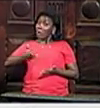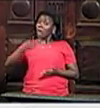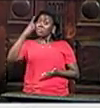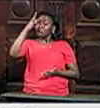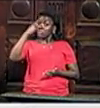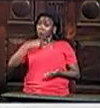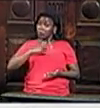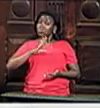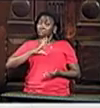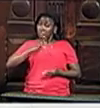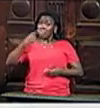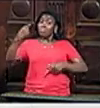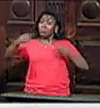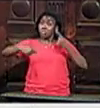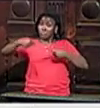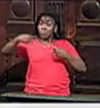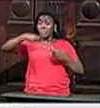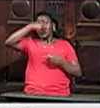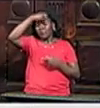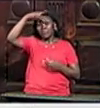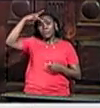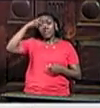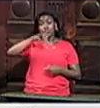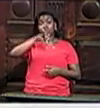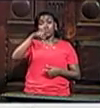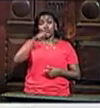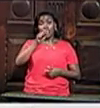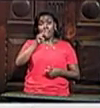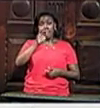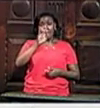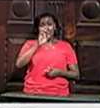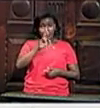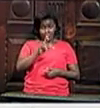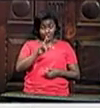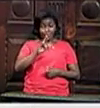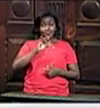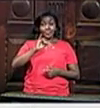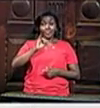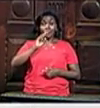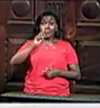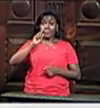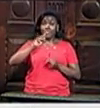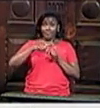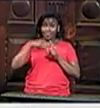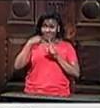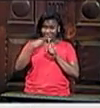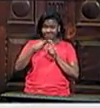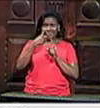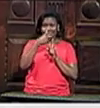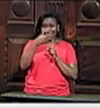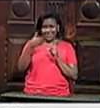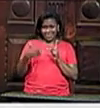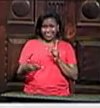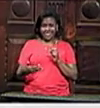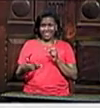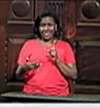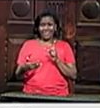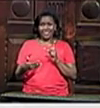é pela prefeitura de japeri quero citar também é entre os candidatos